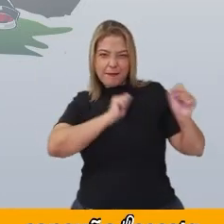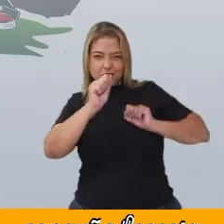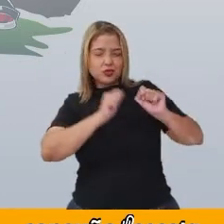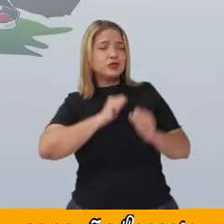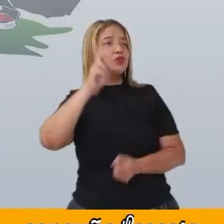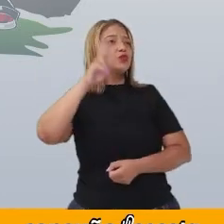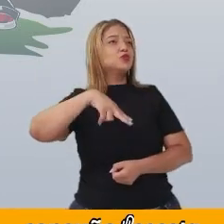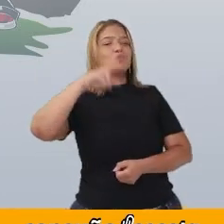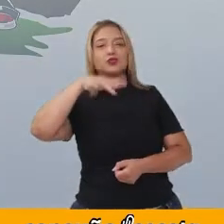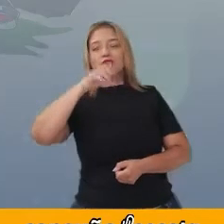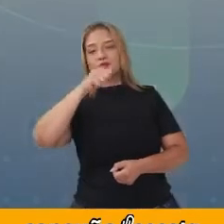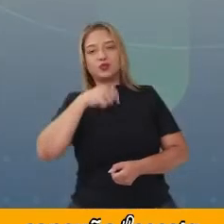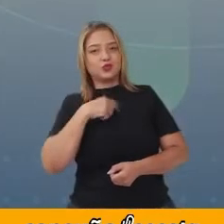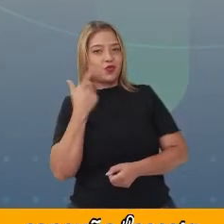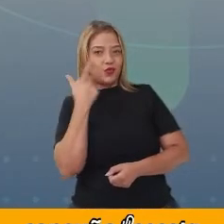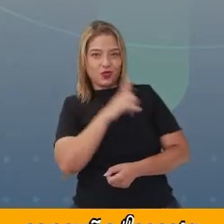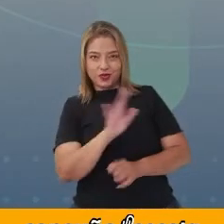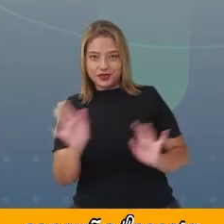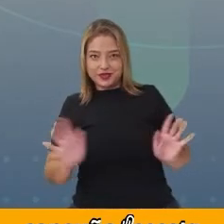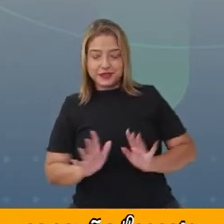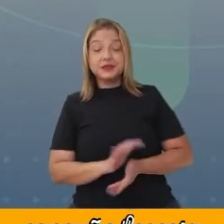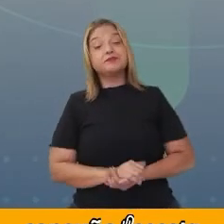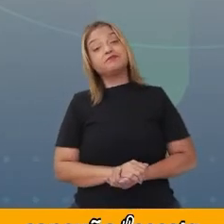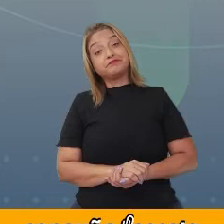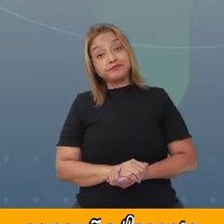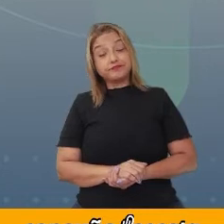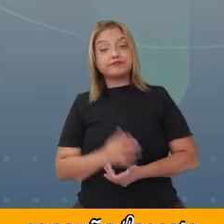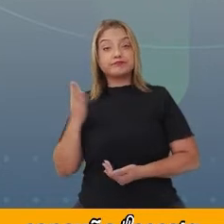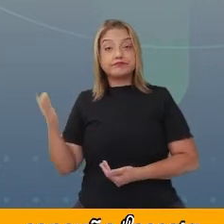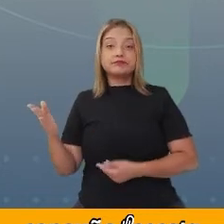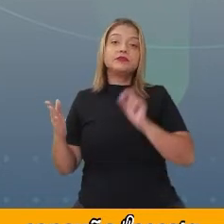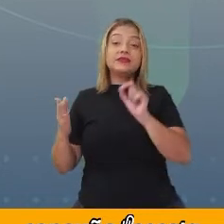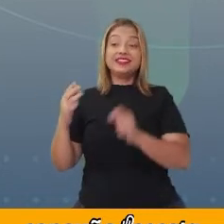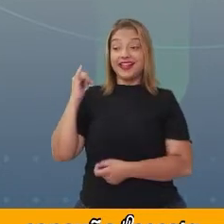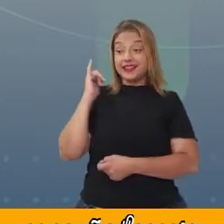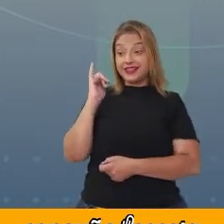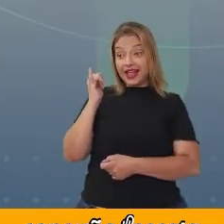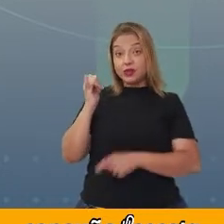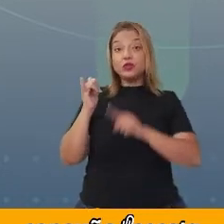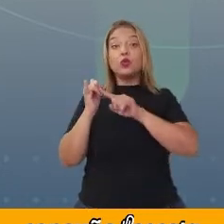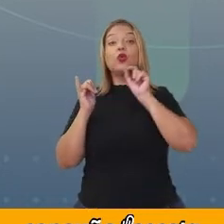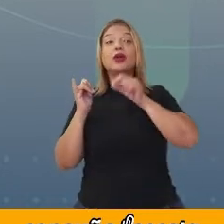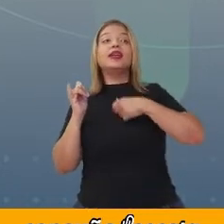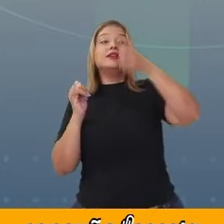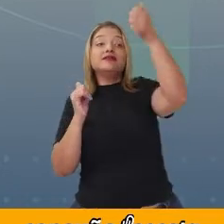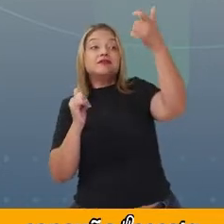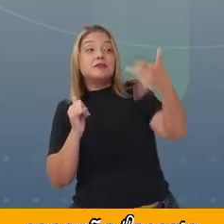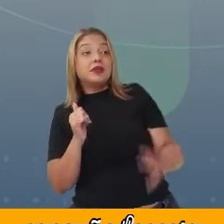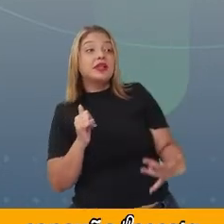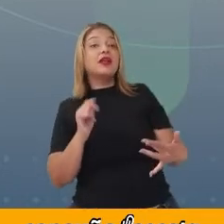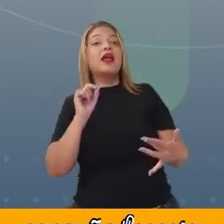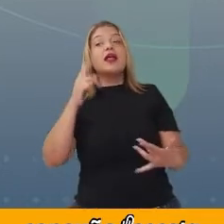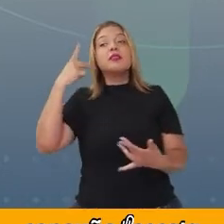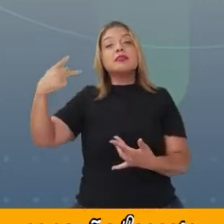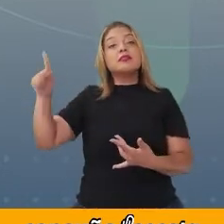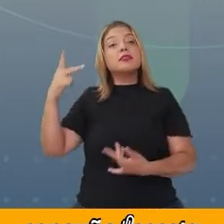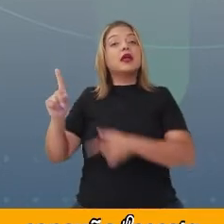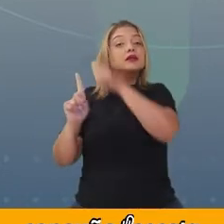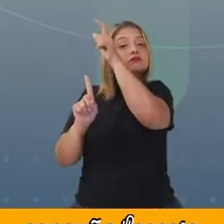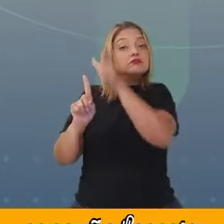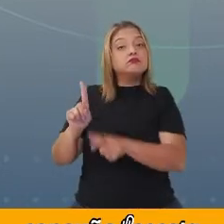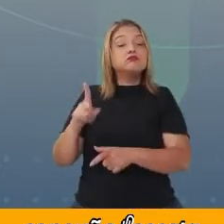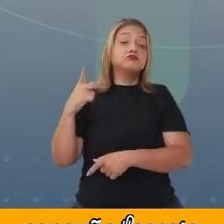apaixonava por ninguém. Então, nesse caso aqui, o narrador está nos contando o que a personagem